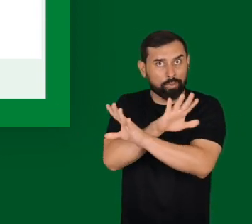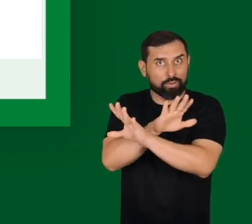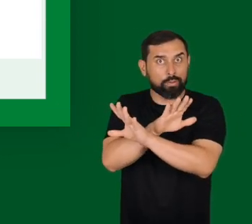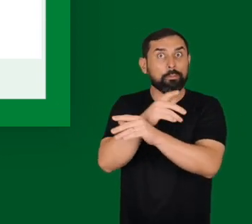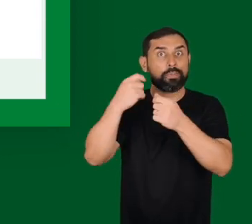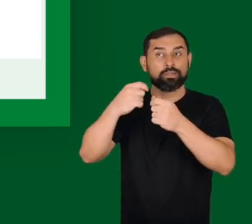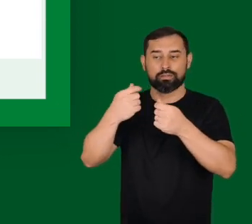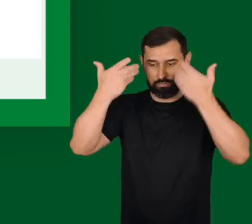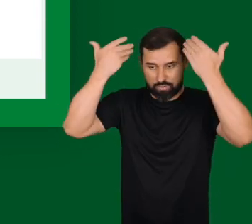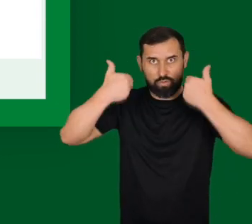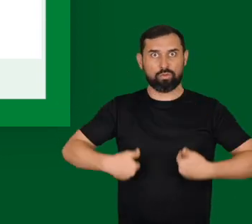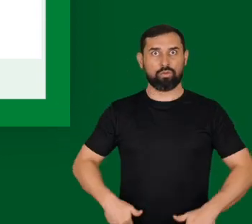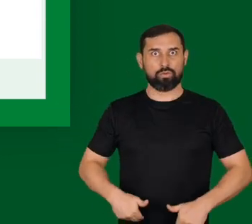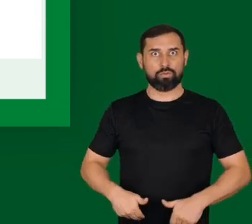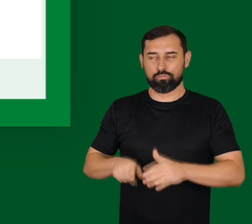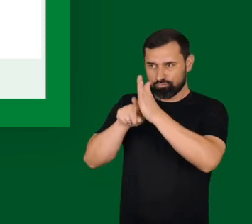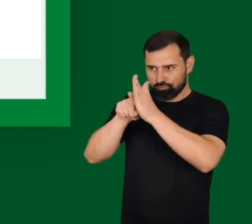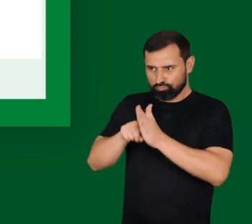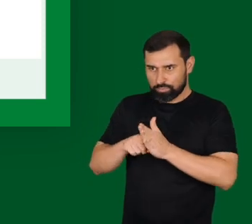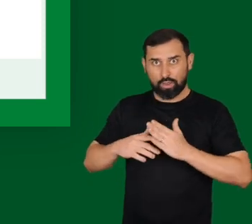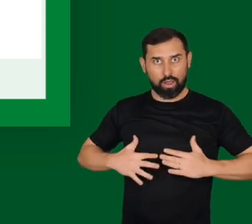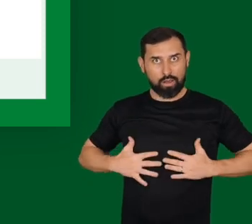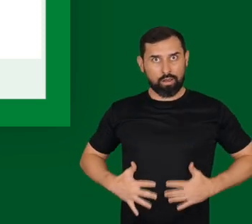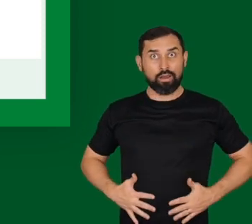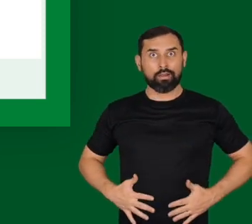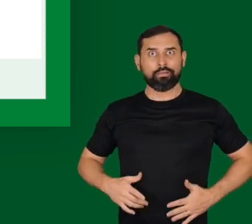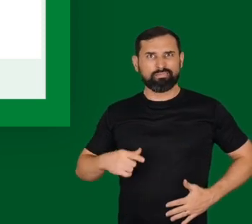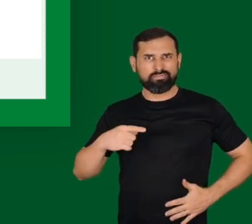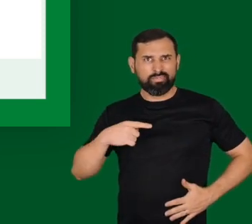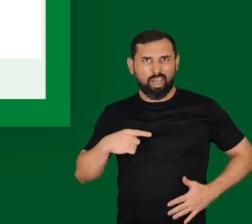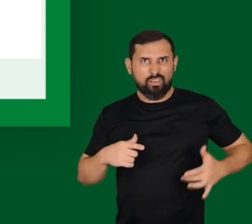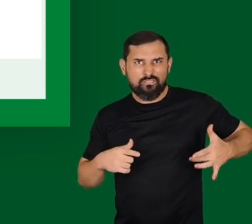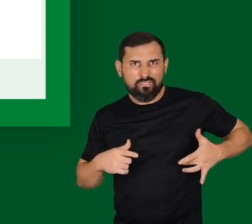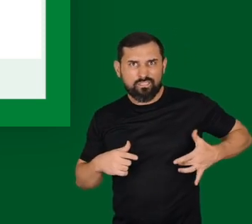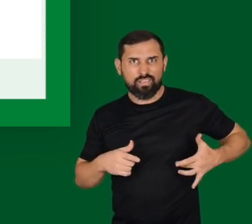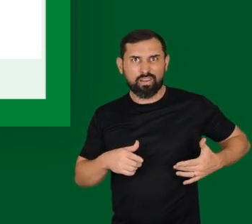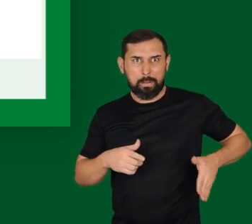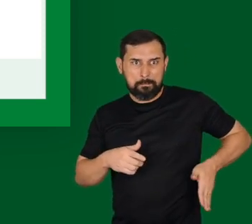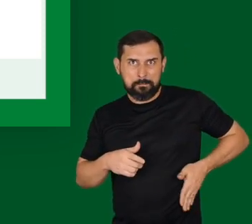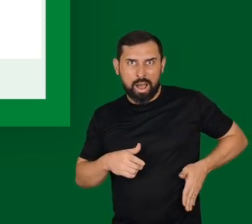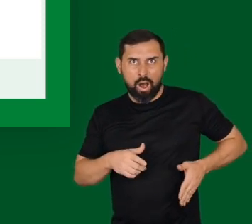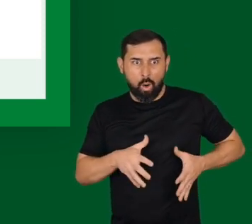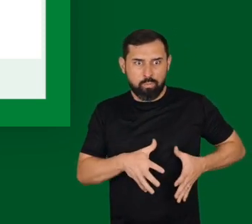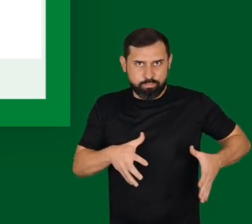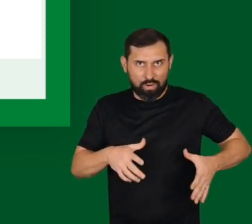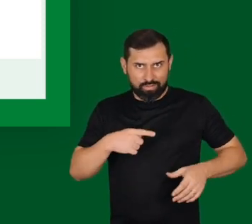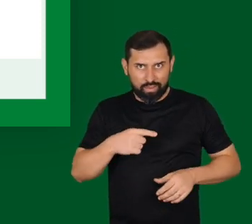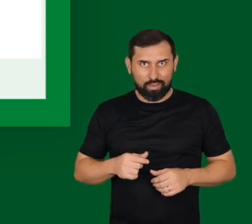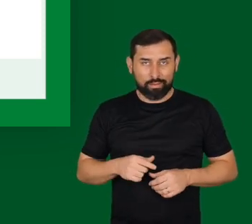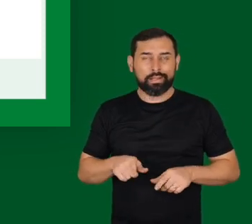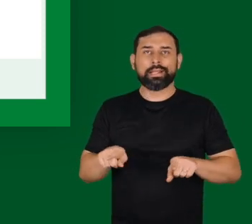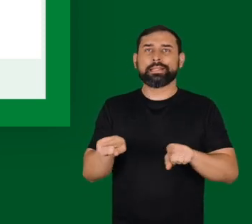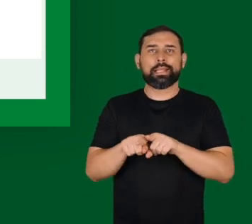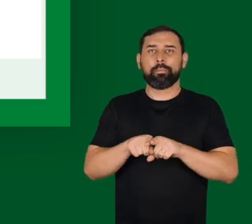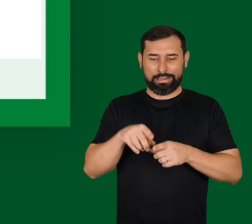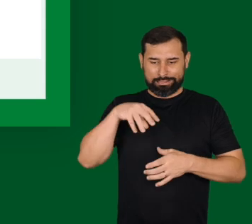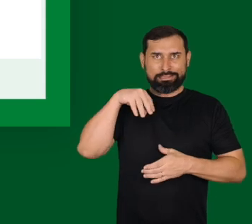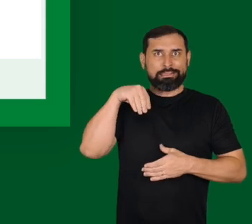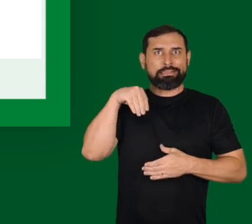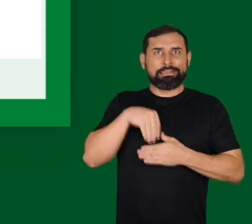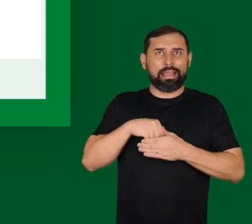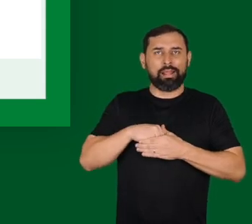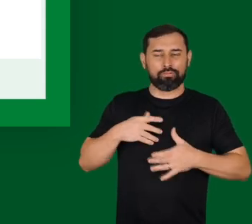o paciente como um todo. O abdômen tem hepatosplenomegalia, lembrar das doenças metabólicas